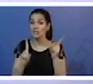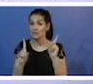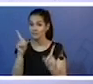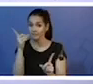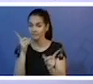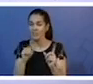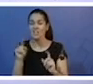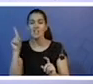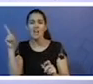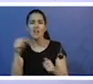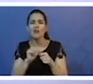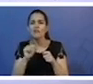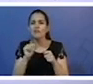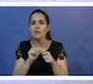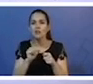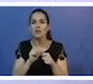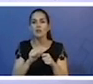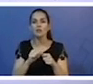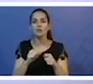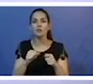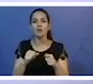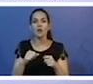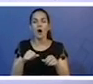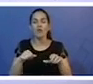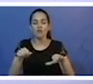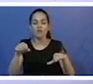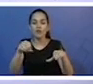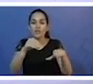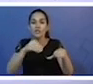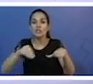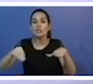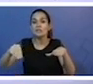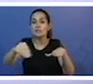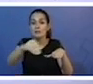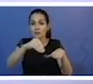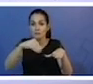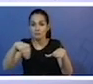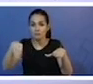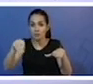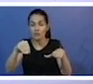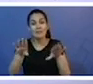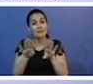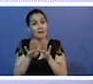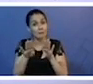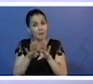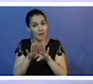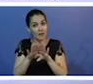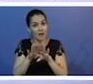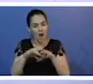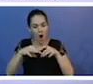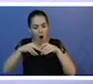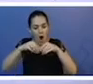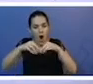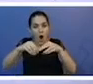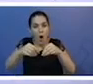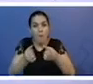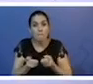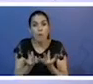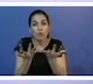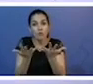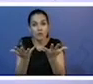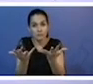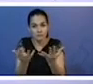na fabricação de fertilizantes e pólvora negra. Na imagem A, nós temos aqui o nitrato